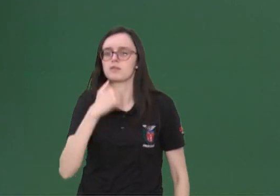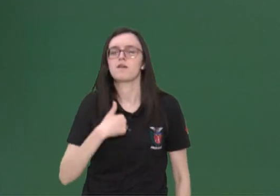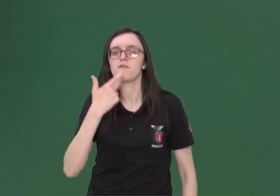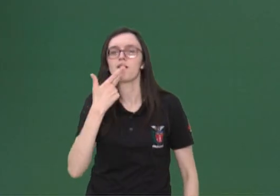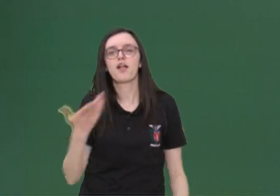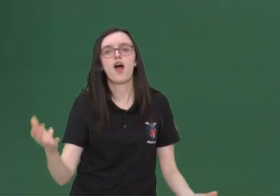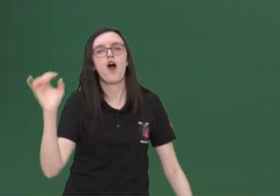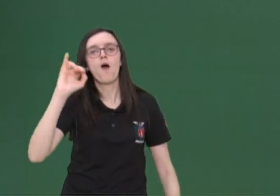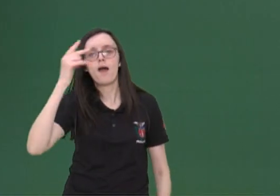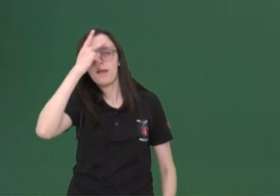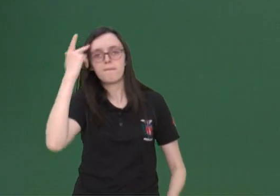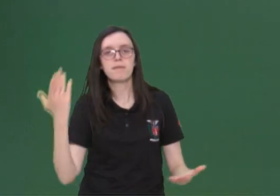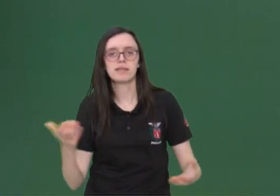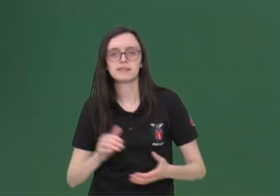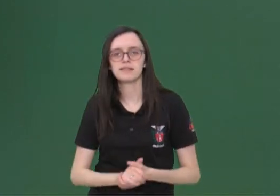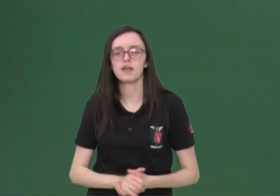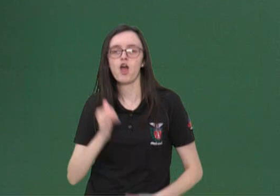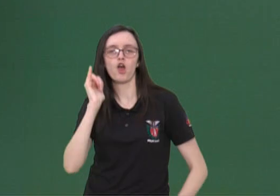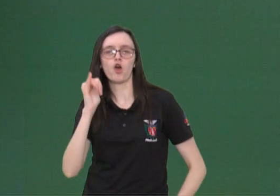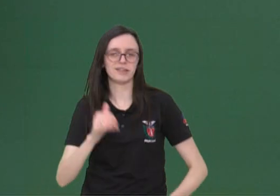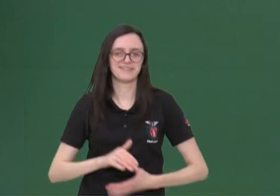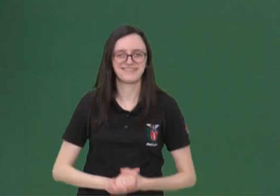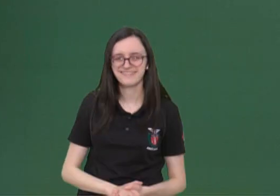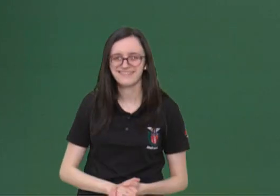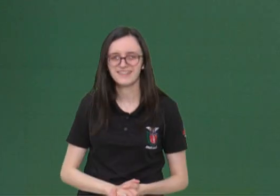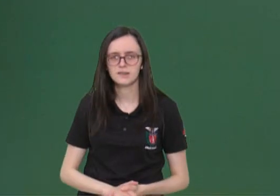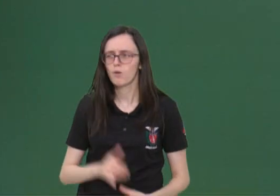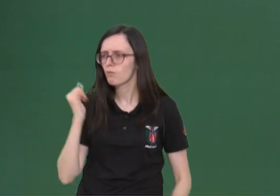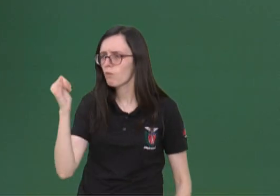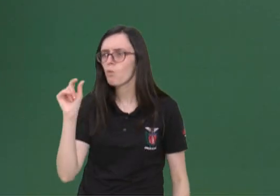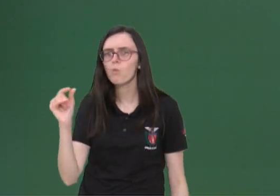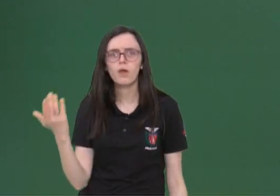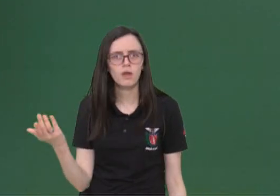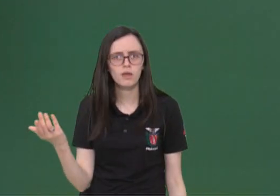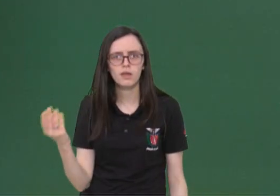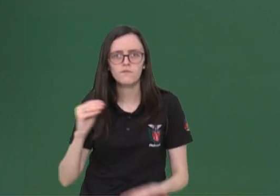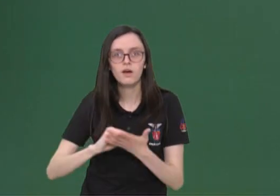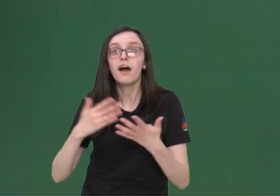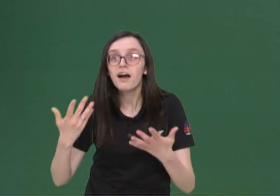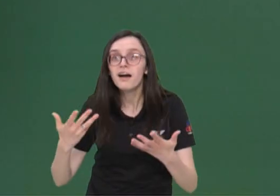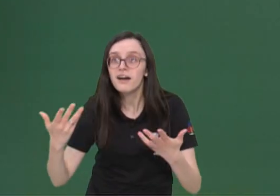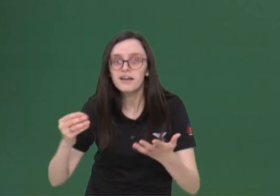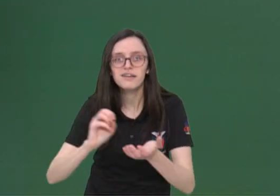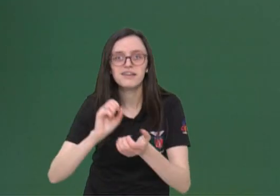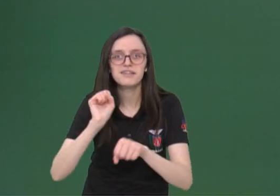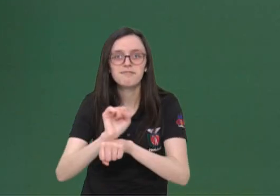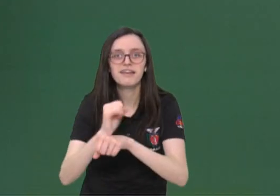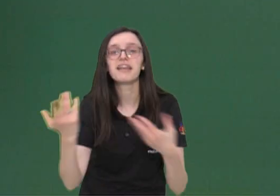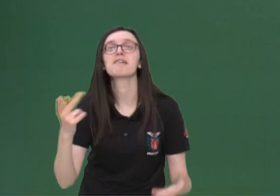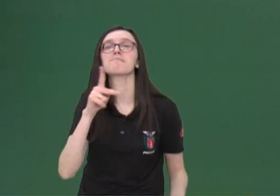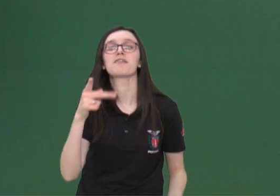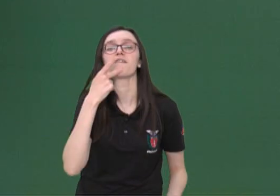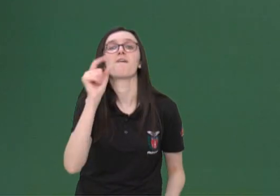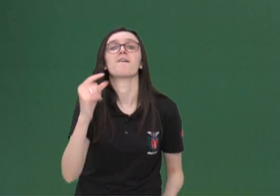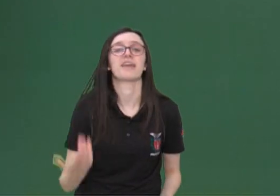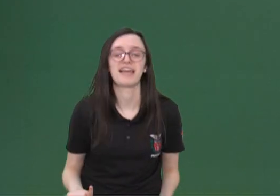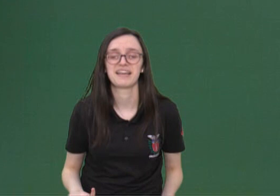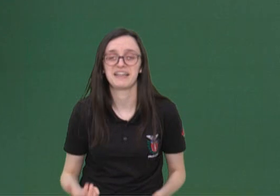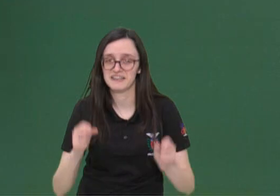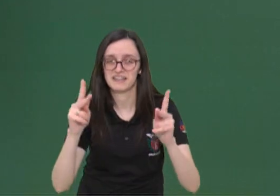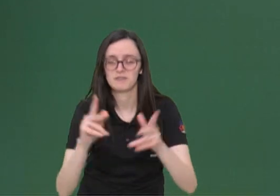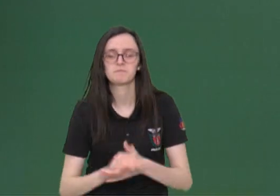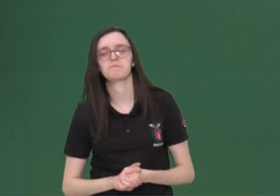vocês assim, oi pessoal, conta-se. Ponto, né? Vocês vão ficar esperando o que a professora vai continuar a falar,